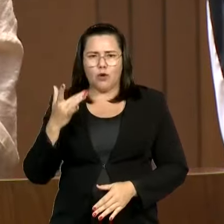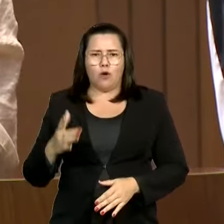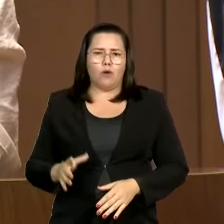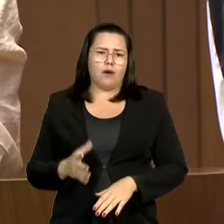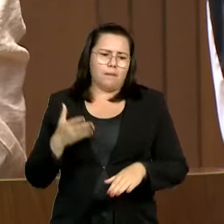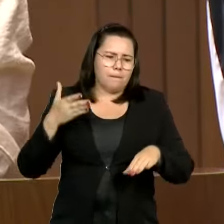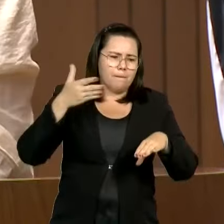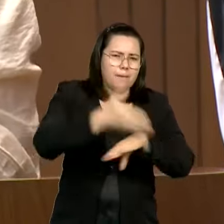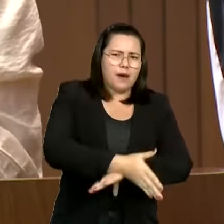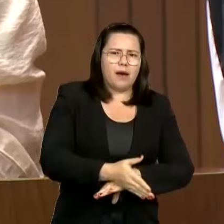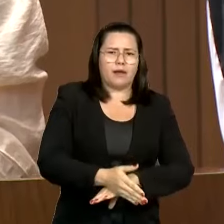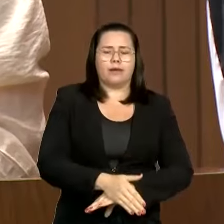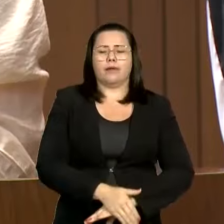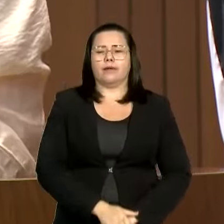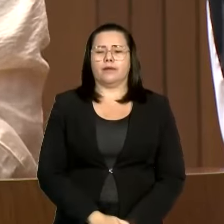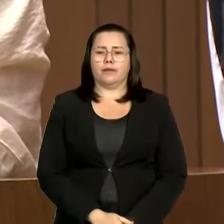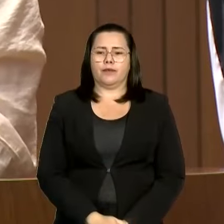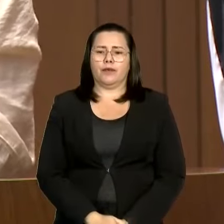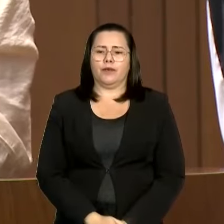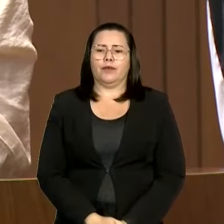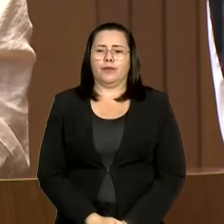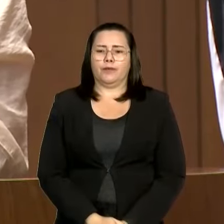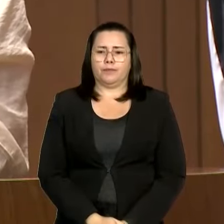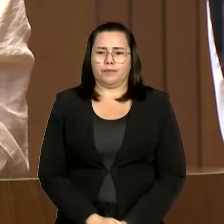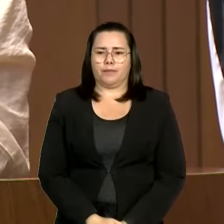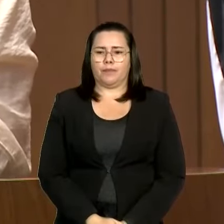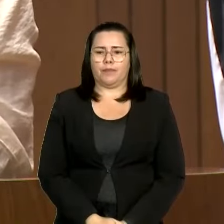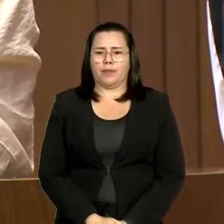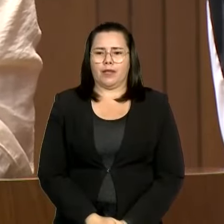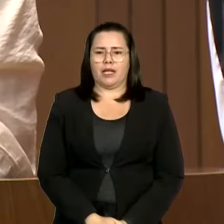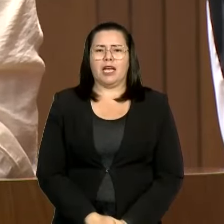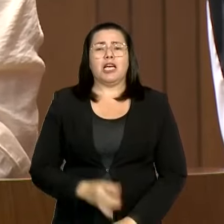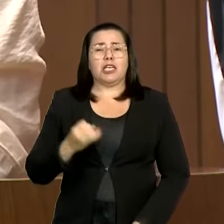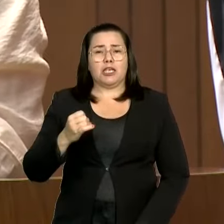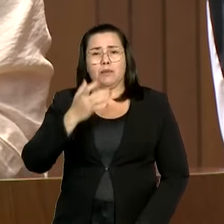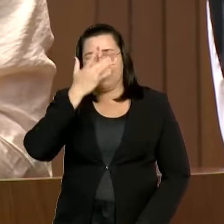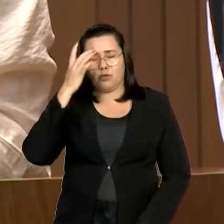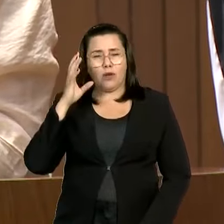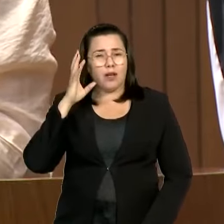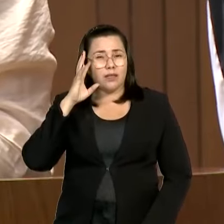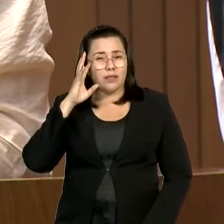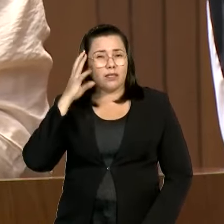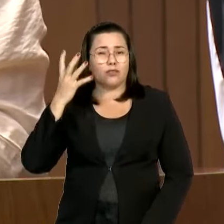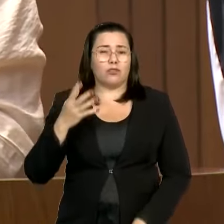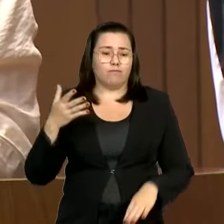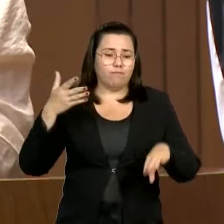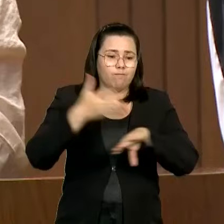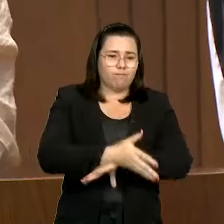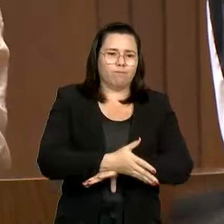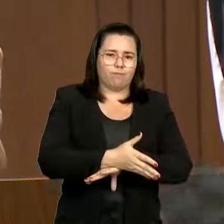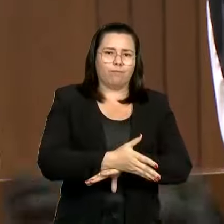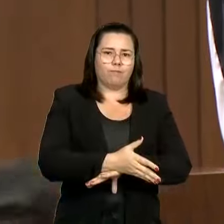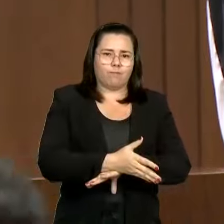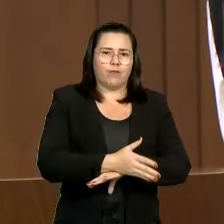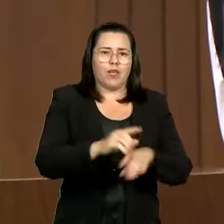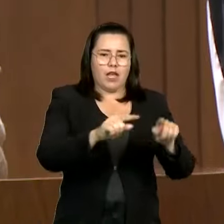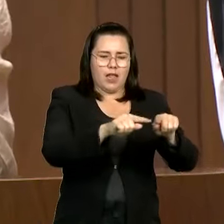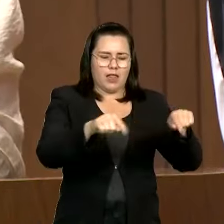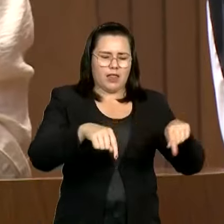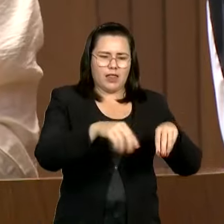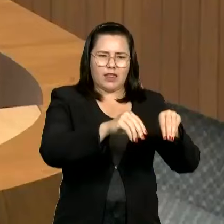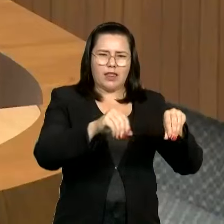as penas e sanções para quem decidir invadir propriedade de terra no